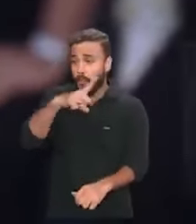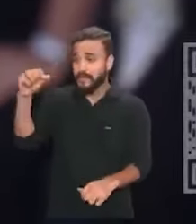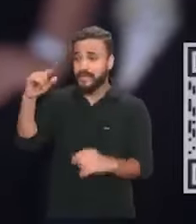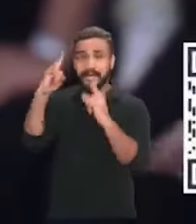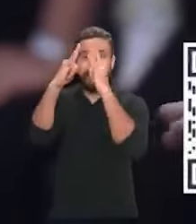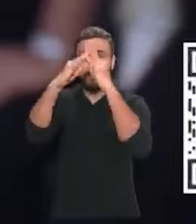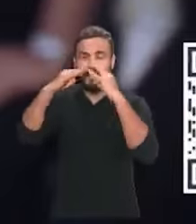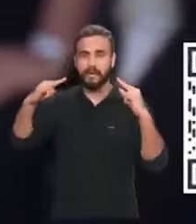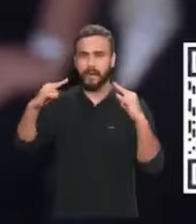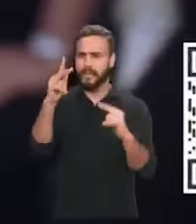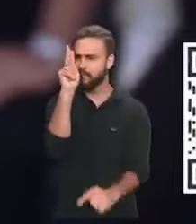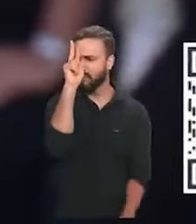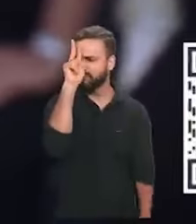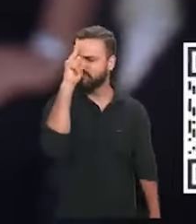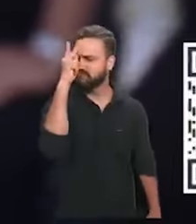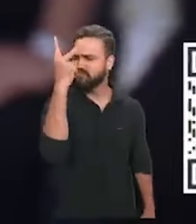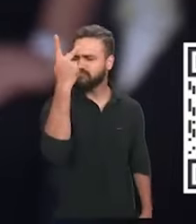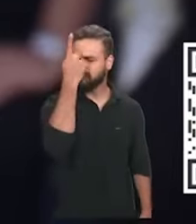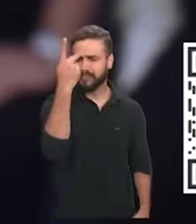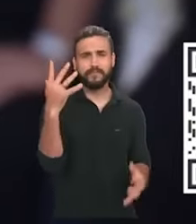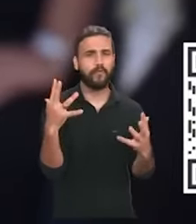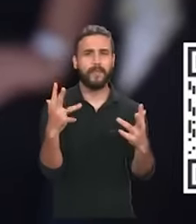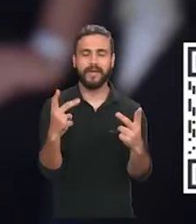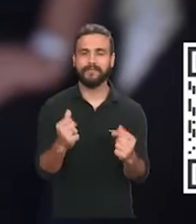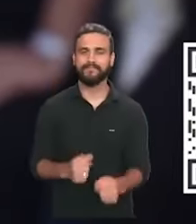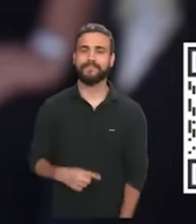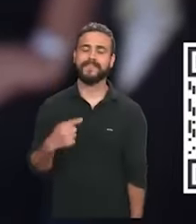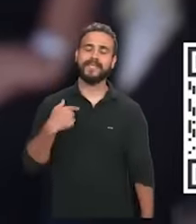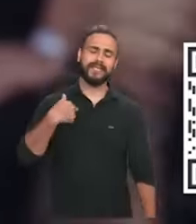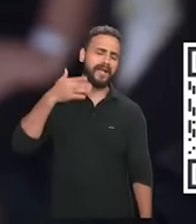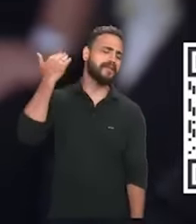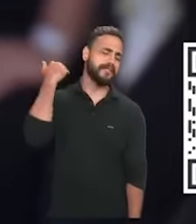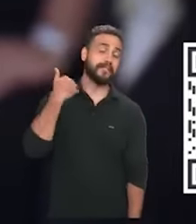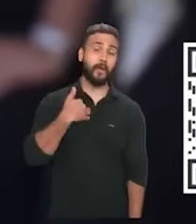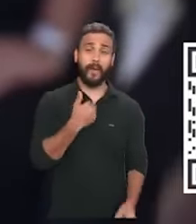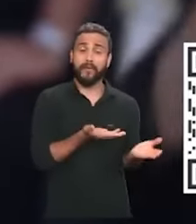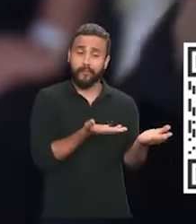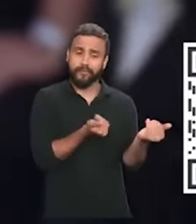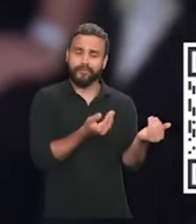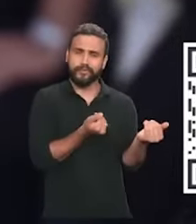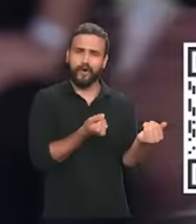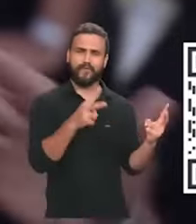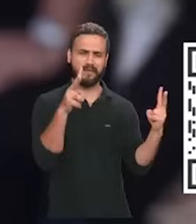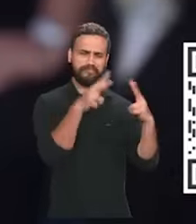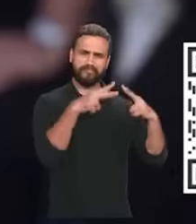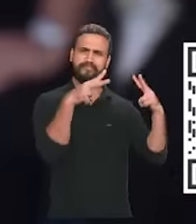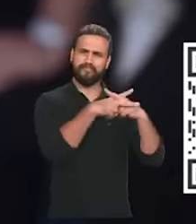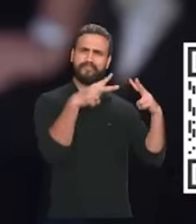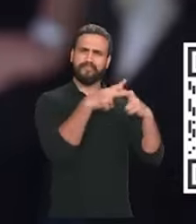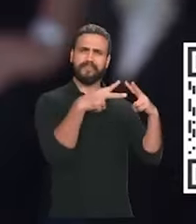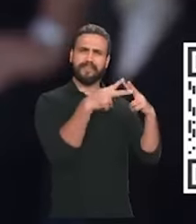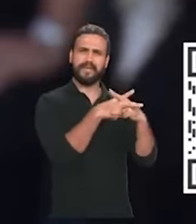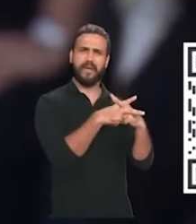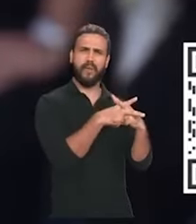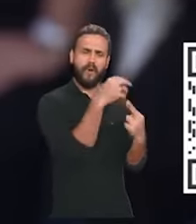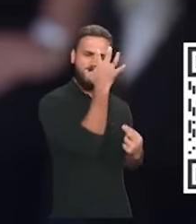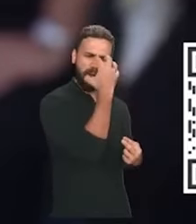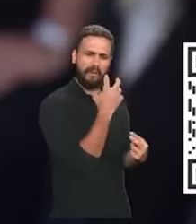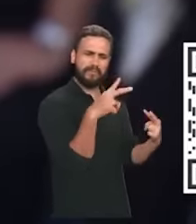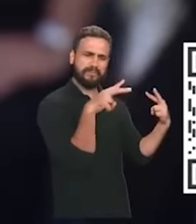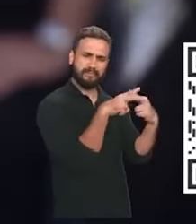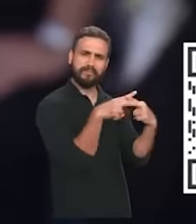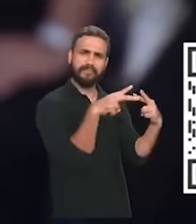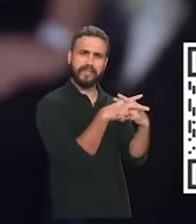convertido, eu era aquele jovem que ninguém queria perto, porque era brigão, fazia tudo que não estava certo, nem meu